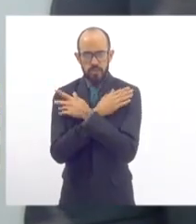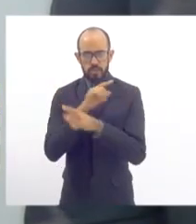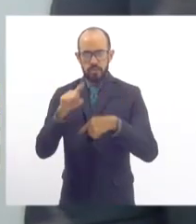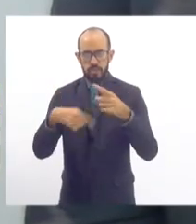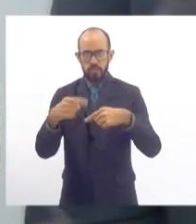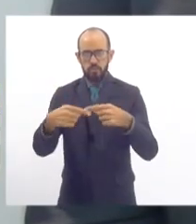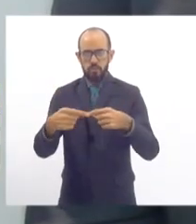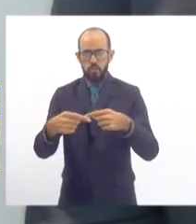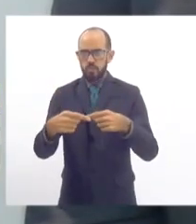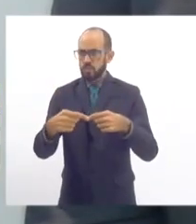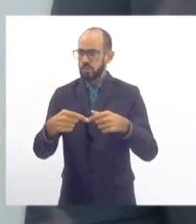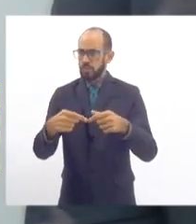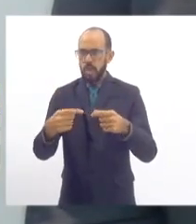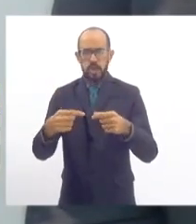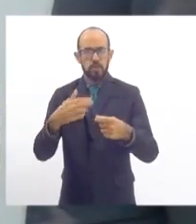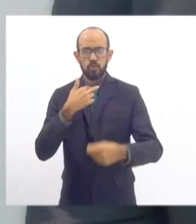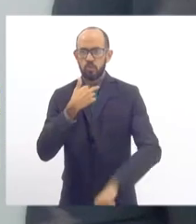há